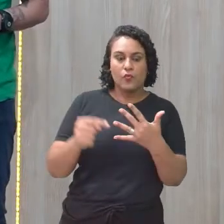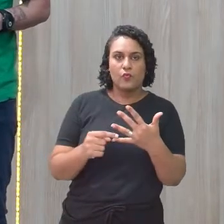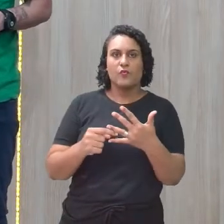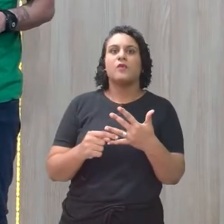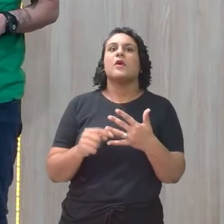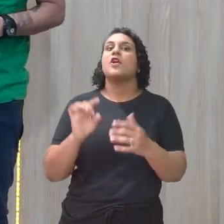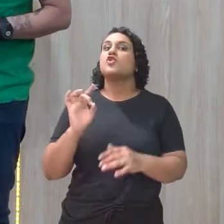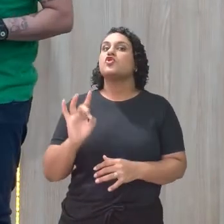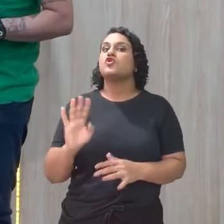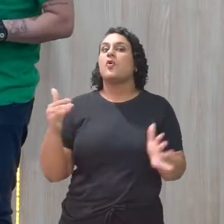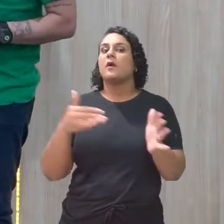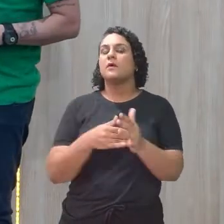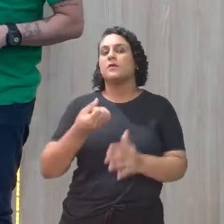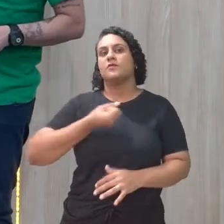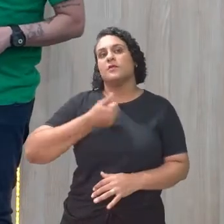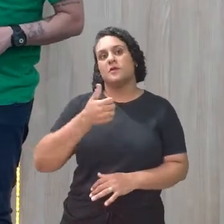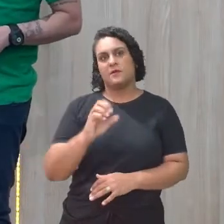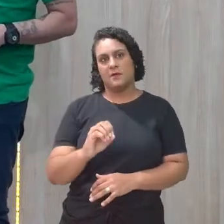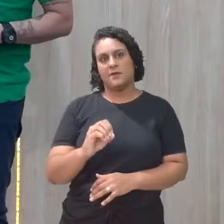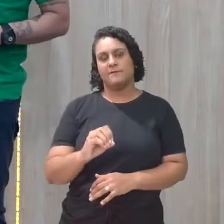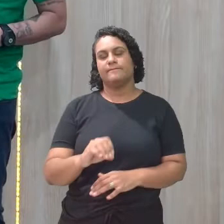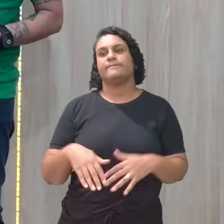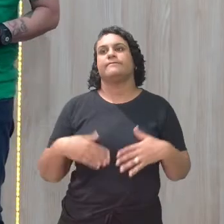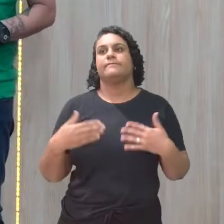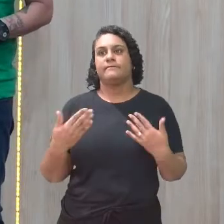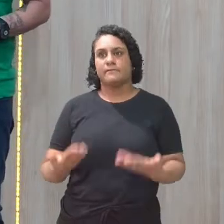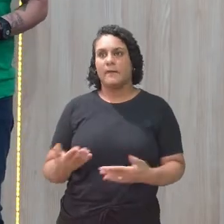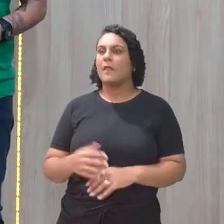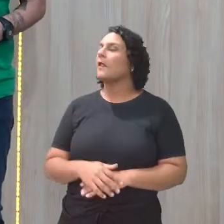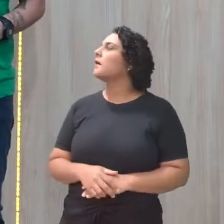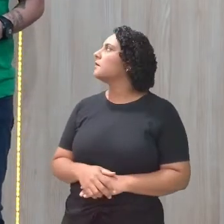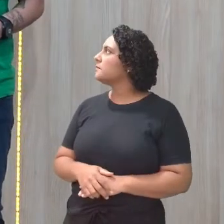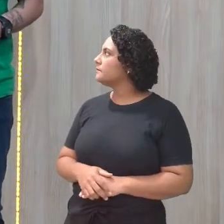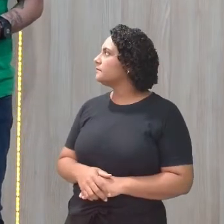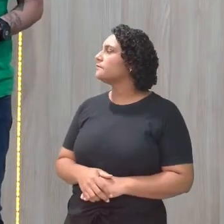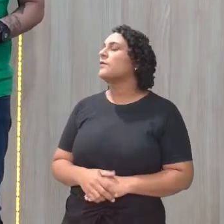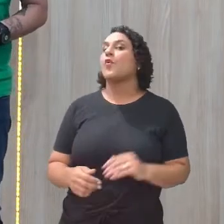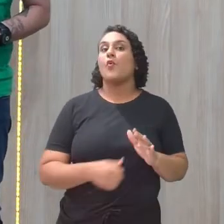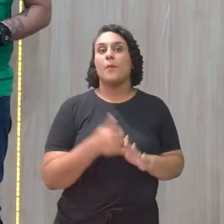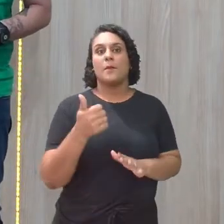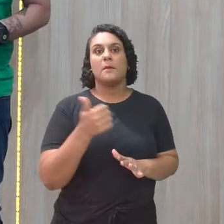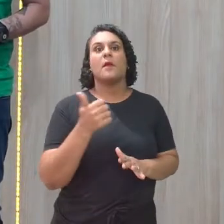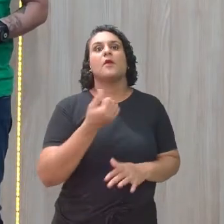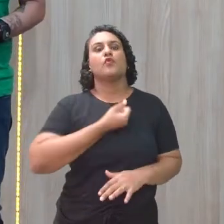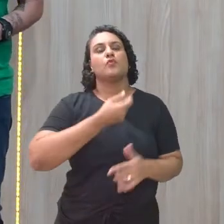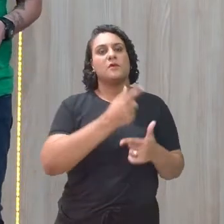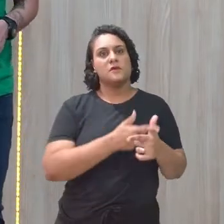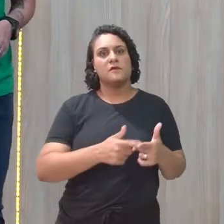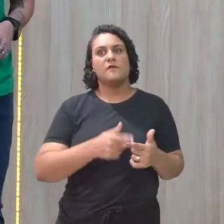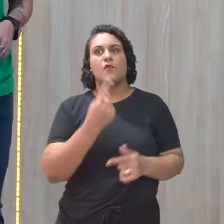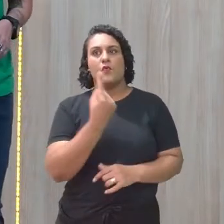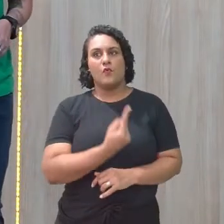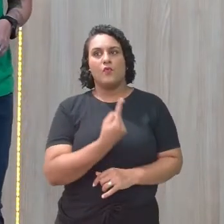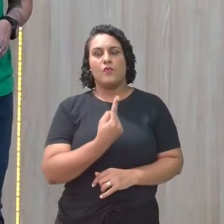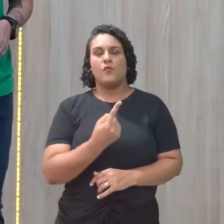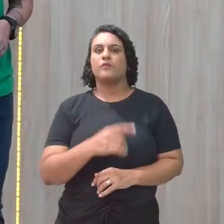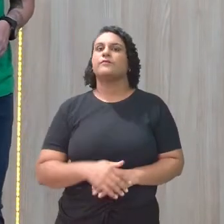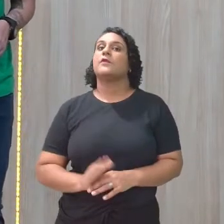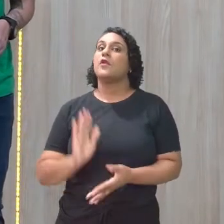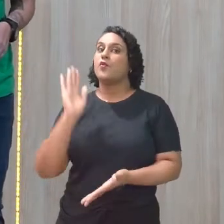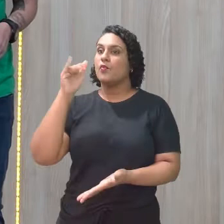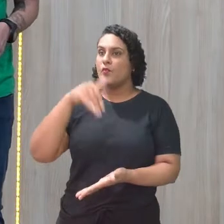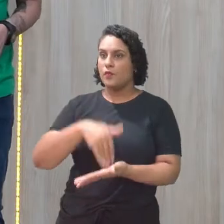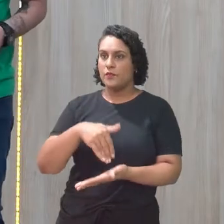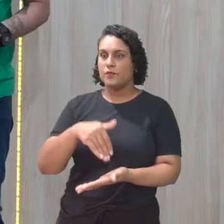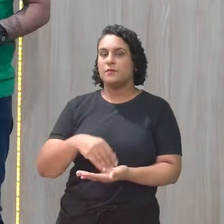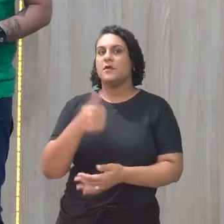número 10, tá certo? Feito isso, também, o 1 é o primeiro divisor, o 17, ou seja, é o último divisor,